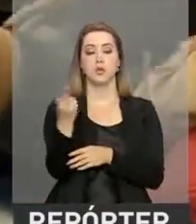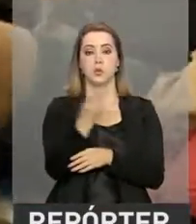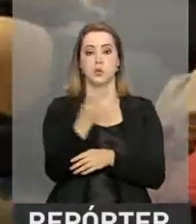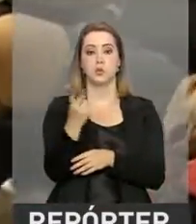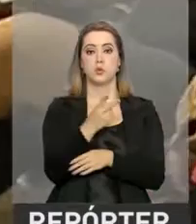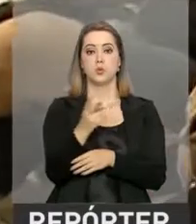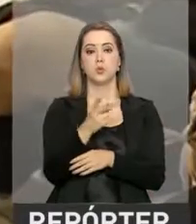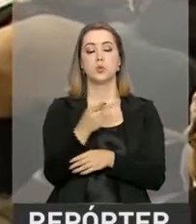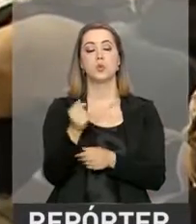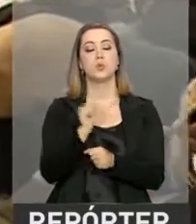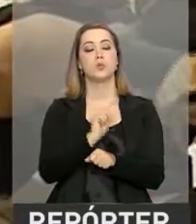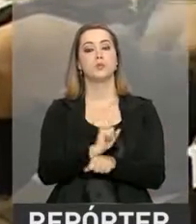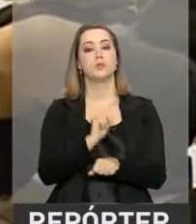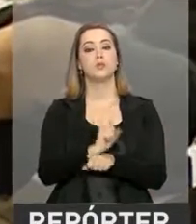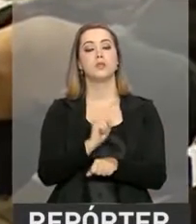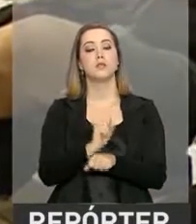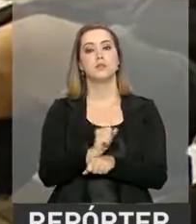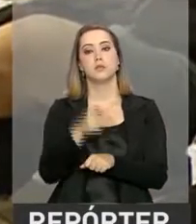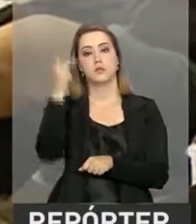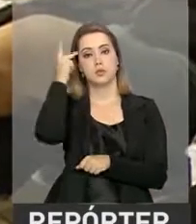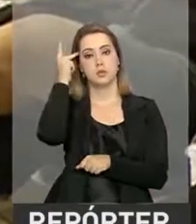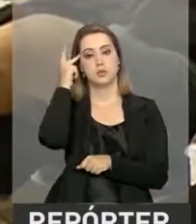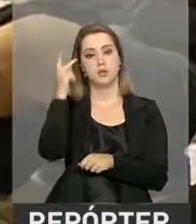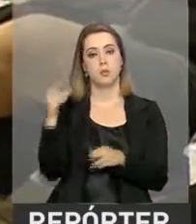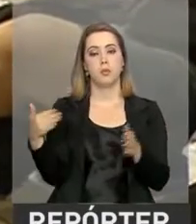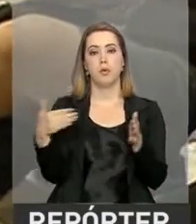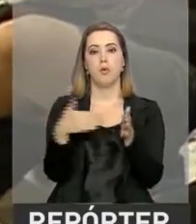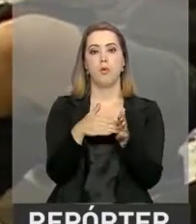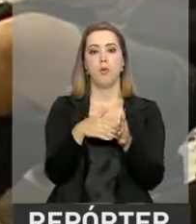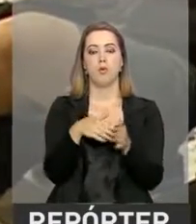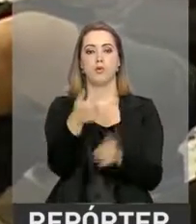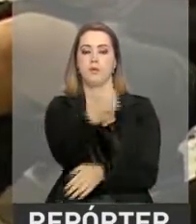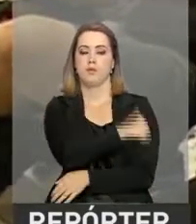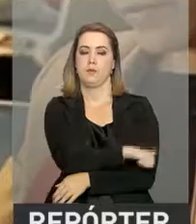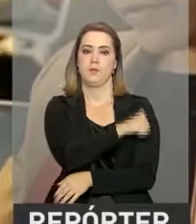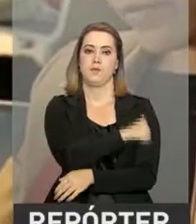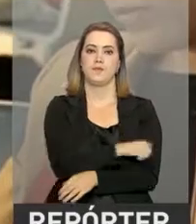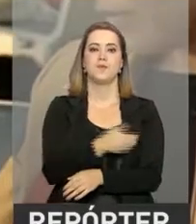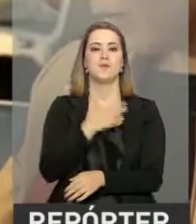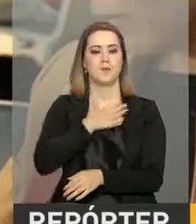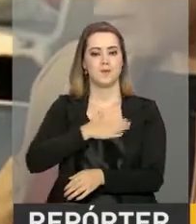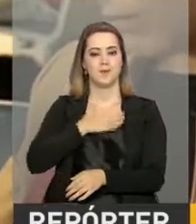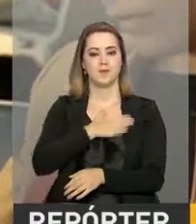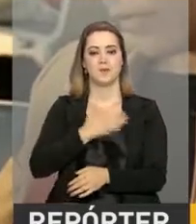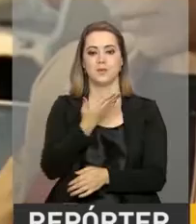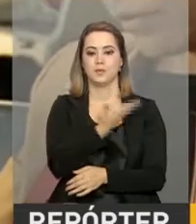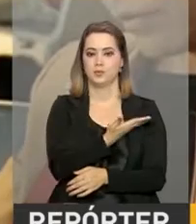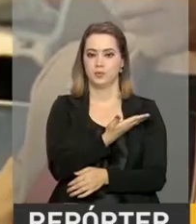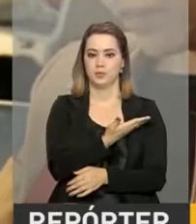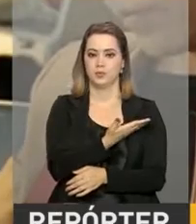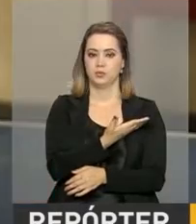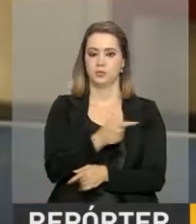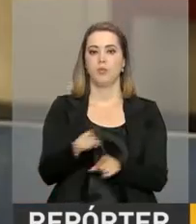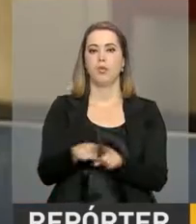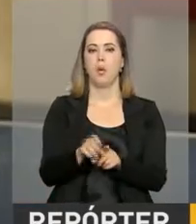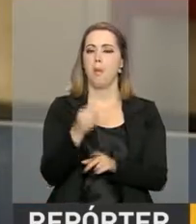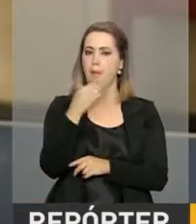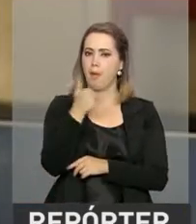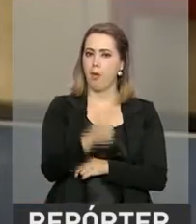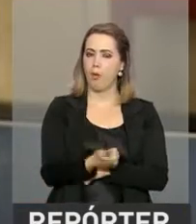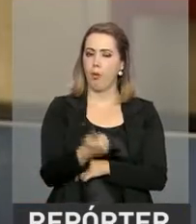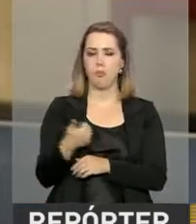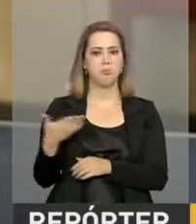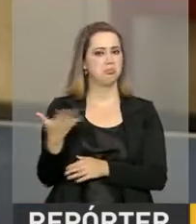esperavam um vôo de são paulo para o rio de janeiro e aprovaram a iniciativa fomenta a leitura me parecia muito e me parece um